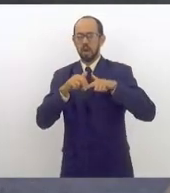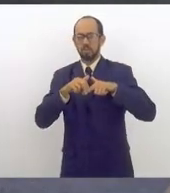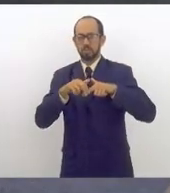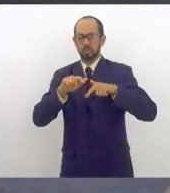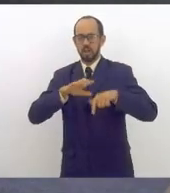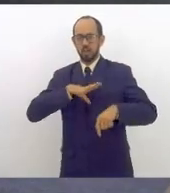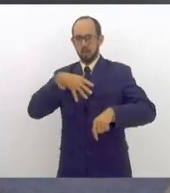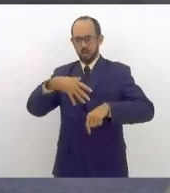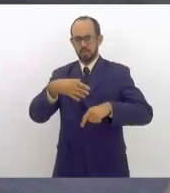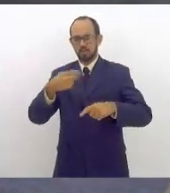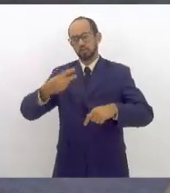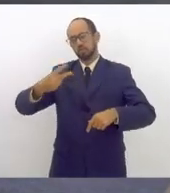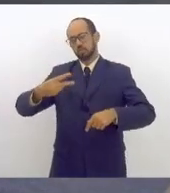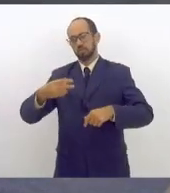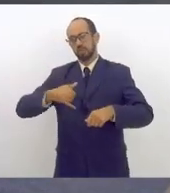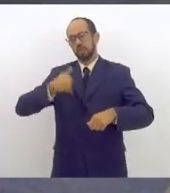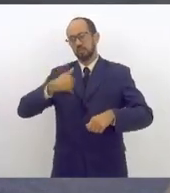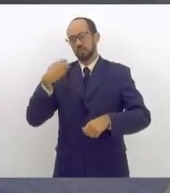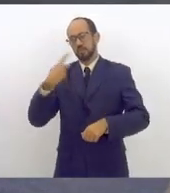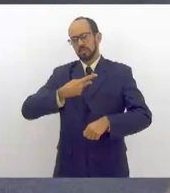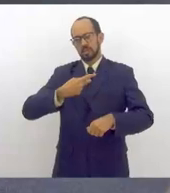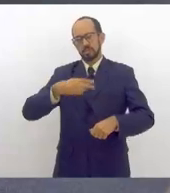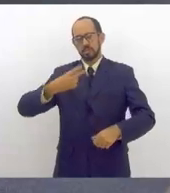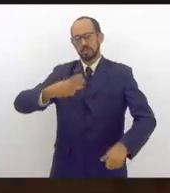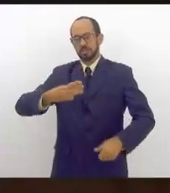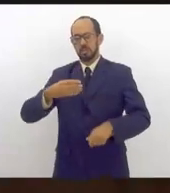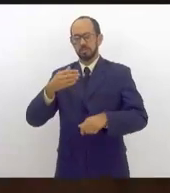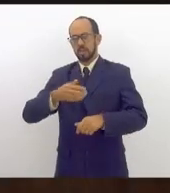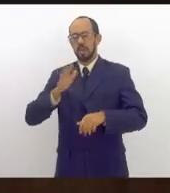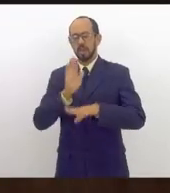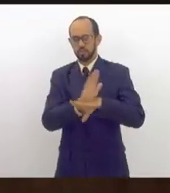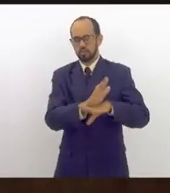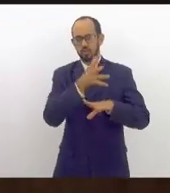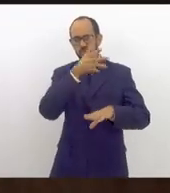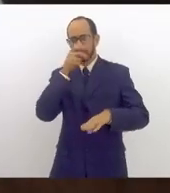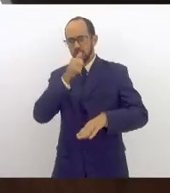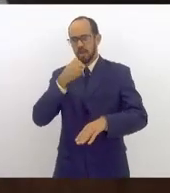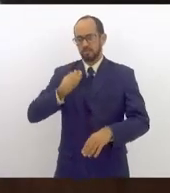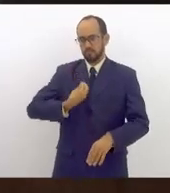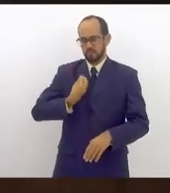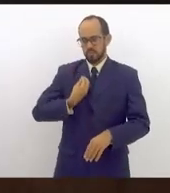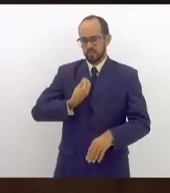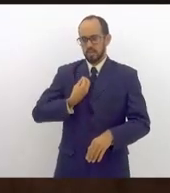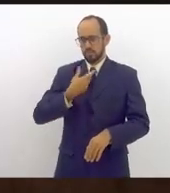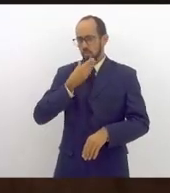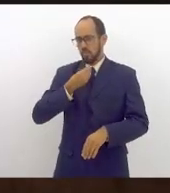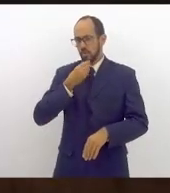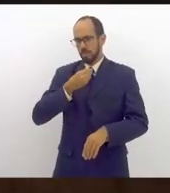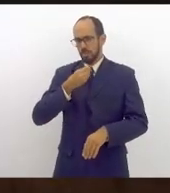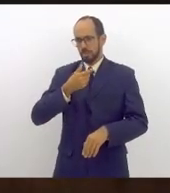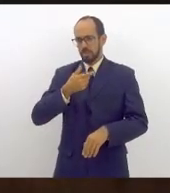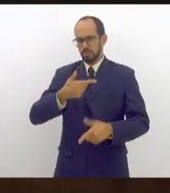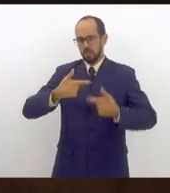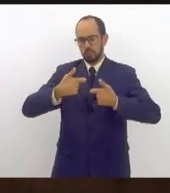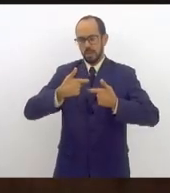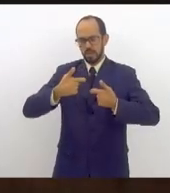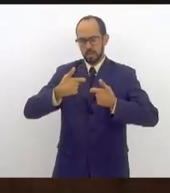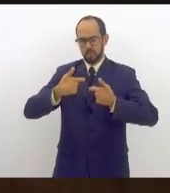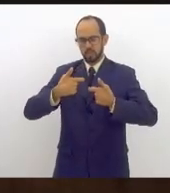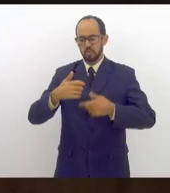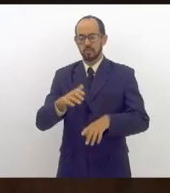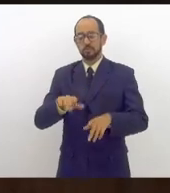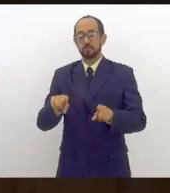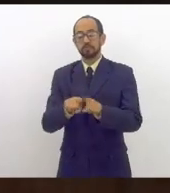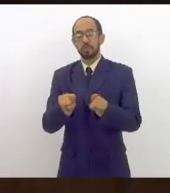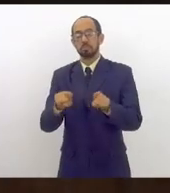porque é aniversário dele e terceiro porque ele ajudou a salvar a vida do senhor que foi baleado. E faço uso da palavra também